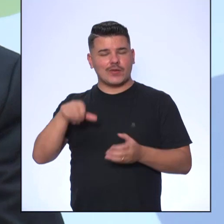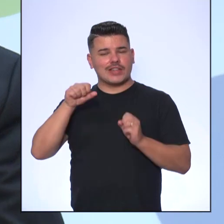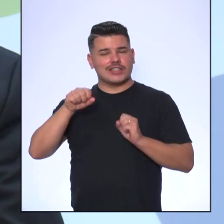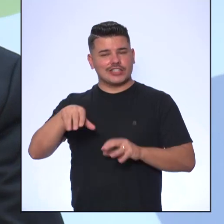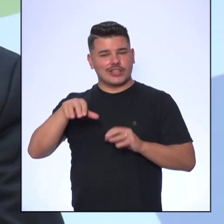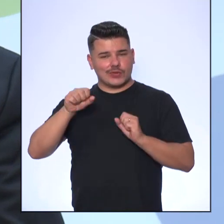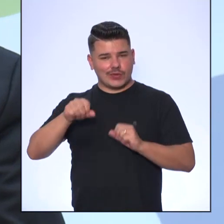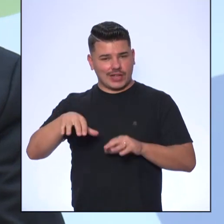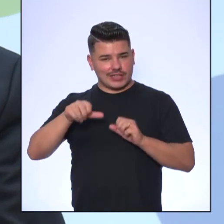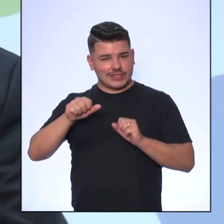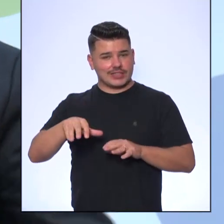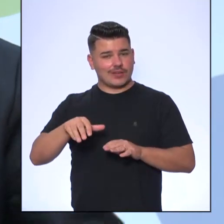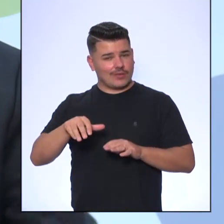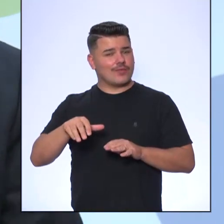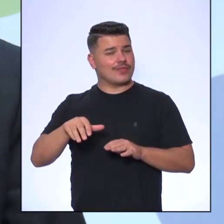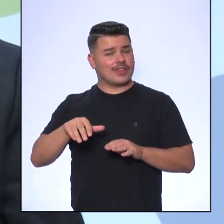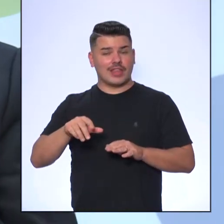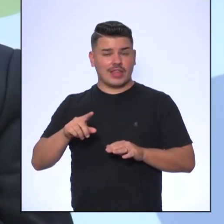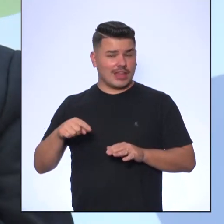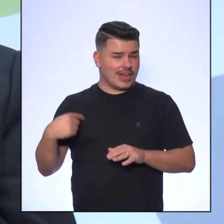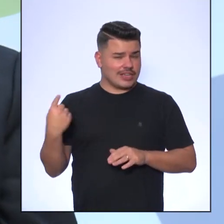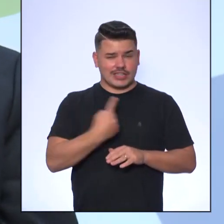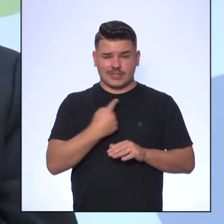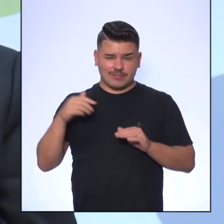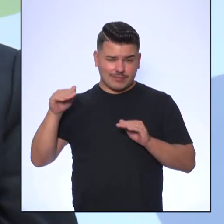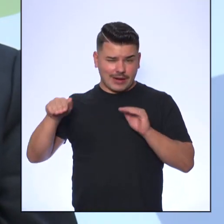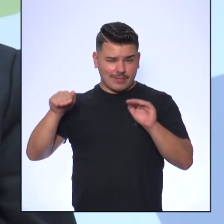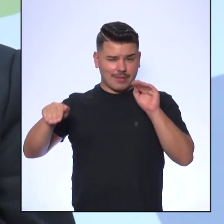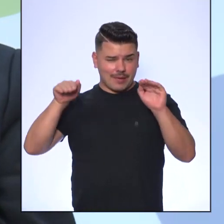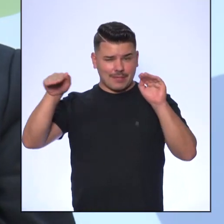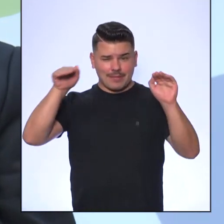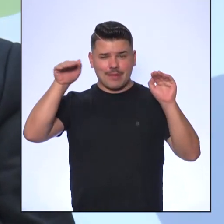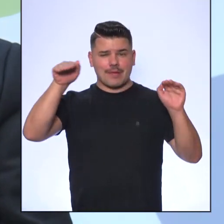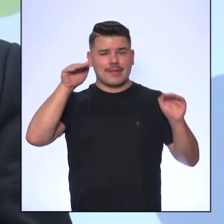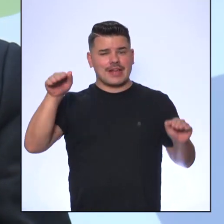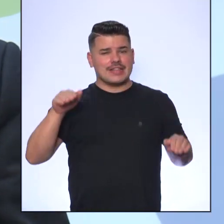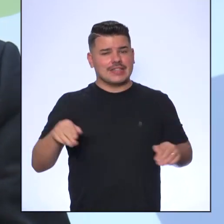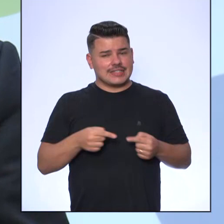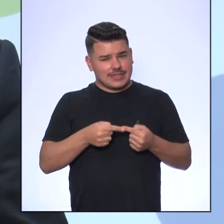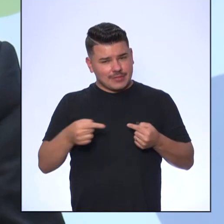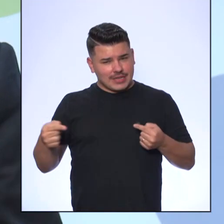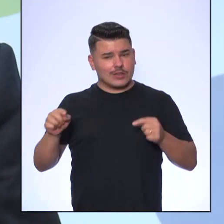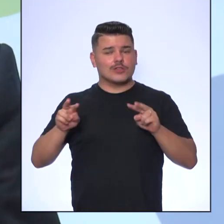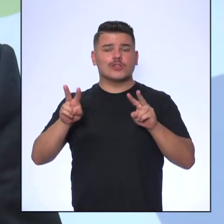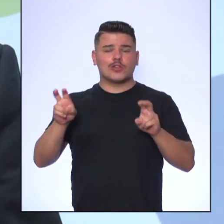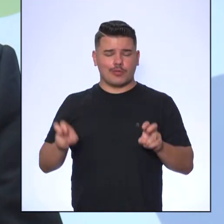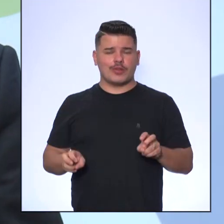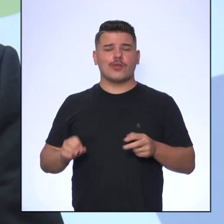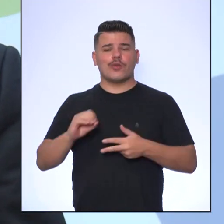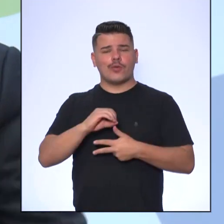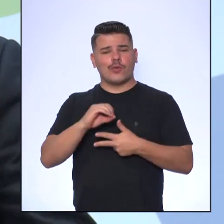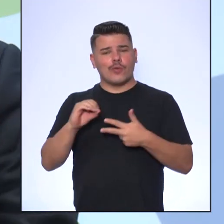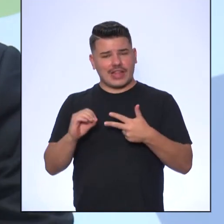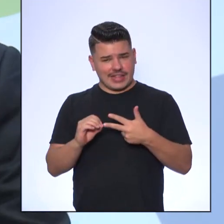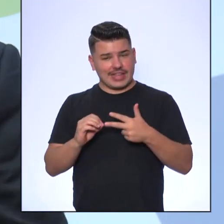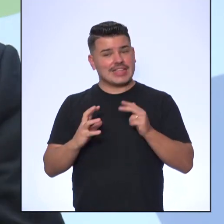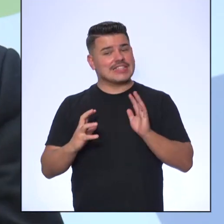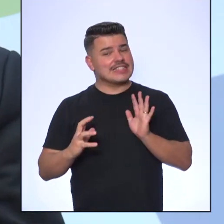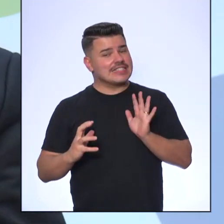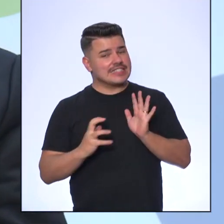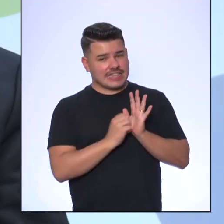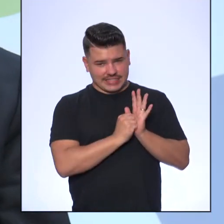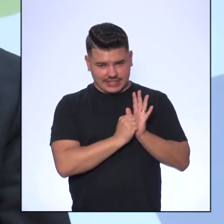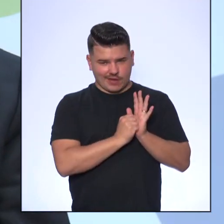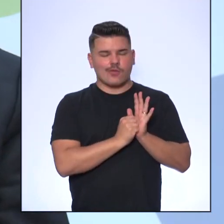Estamos fazendo uma mobilização essa semana em favor do Enem, da inscrição do Enem. Vou falar